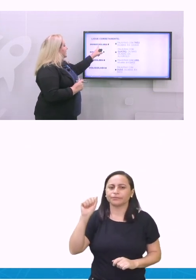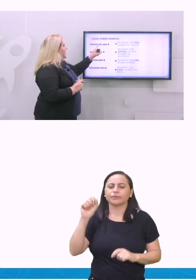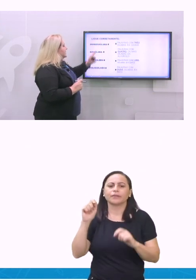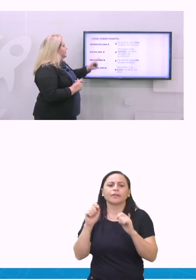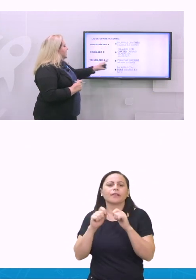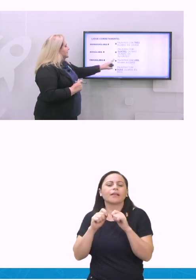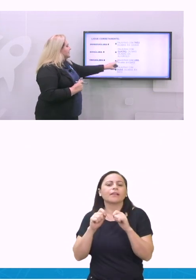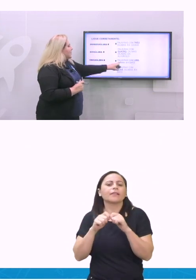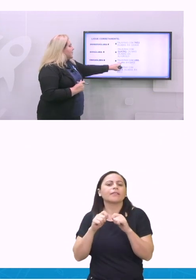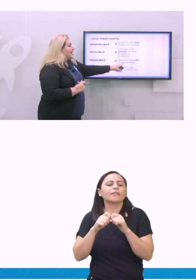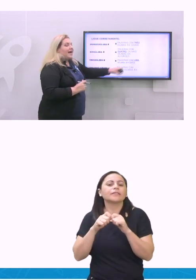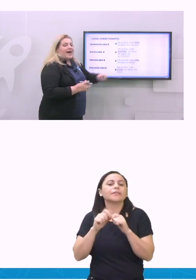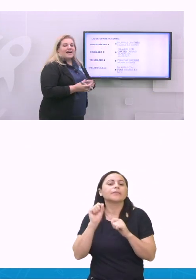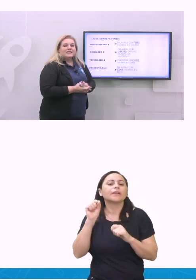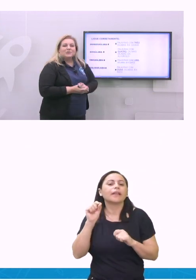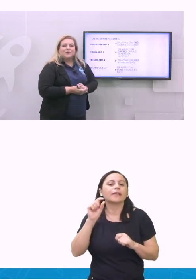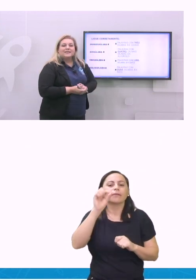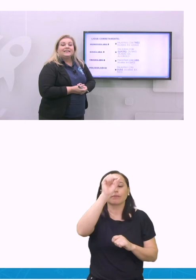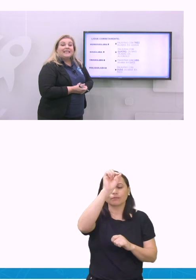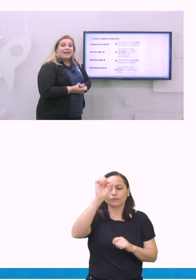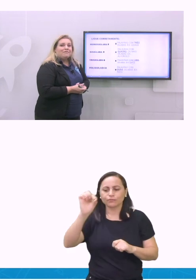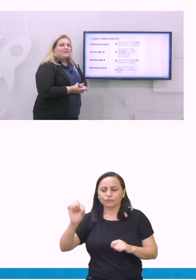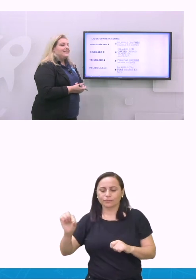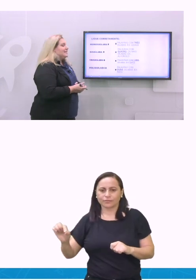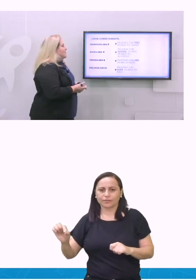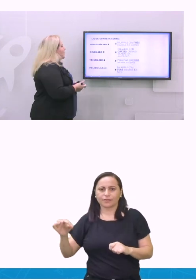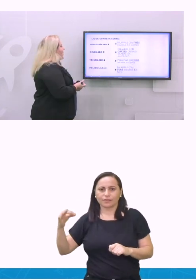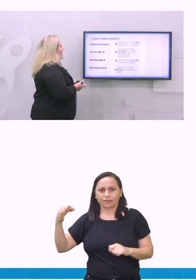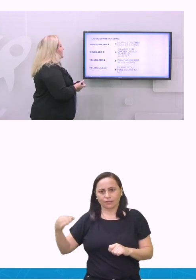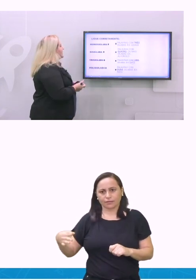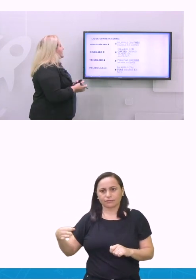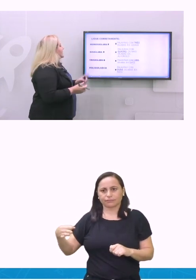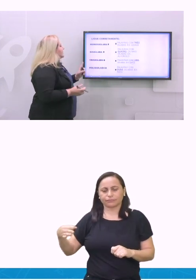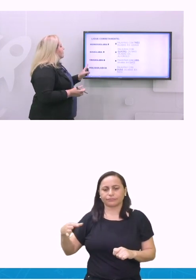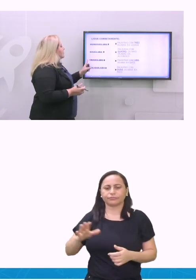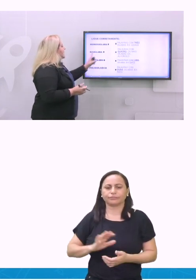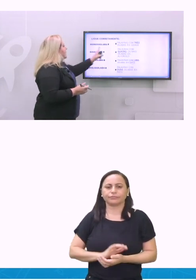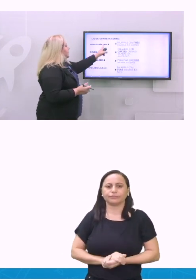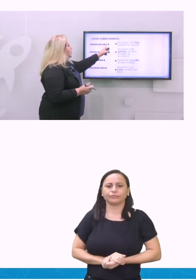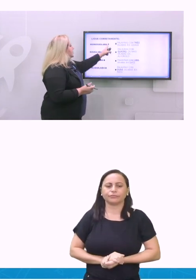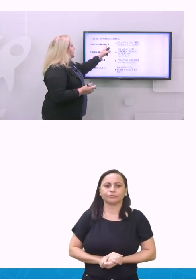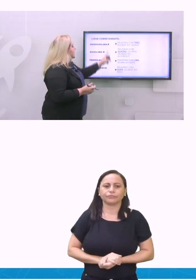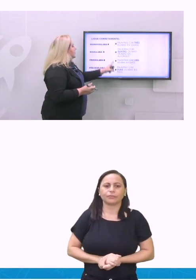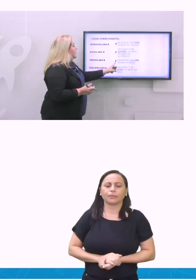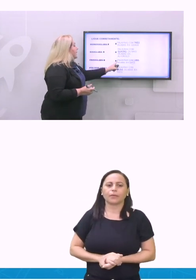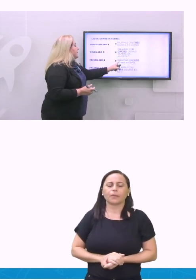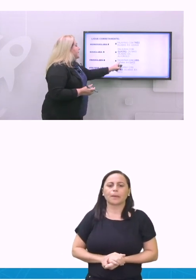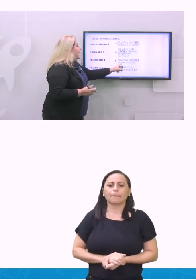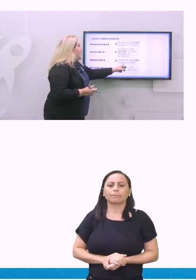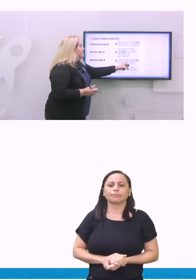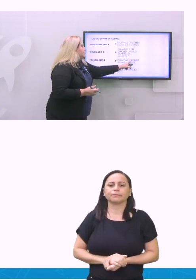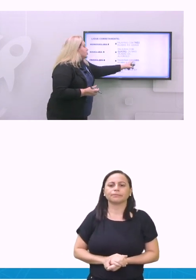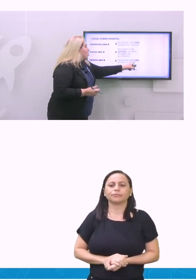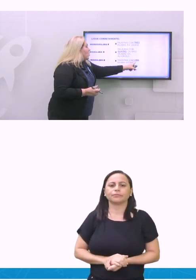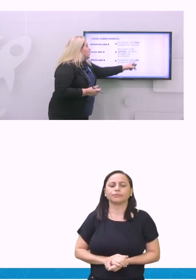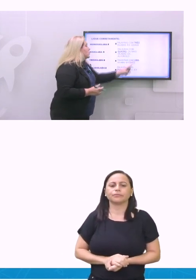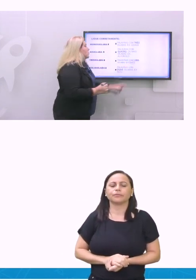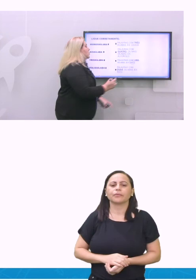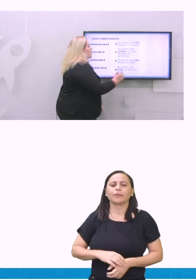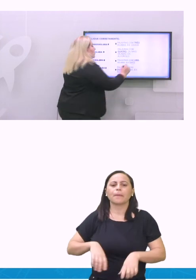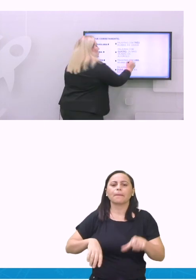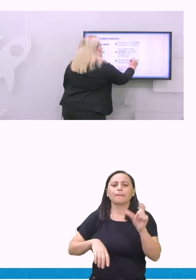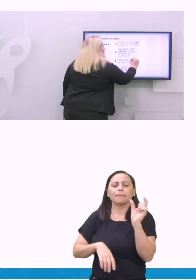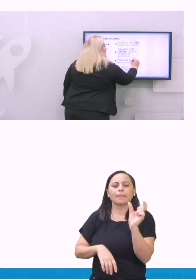a classificação à sua definição correta. Então, vamos lá. Monossílaba, palavras